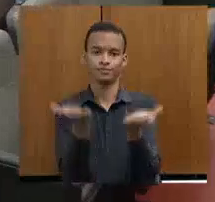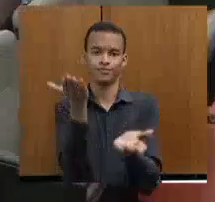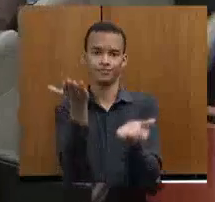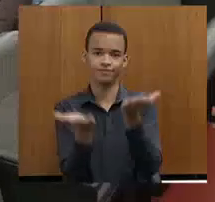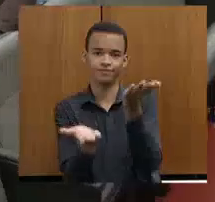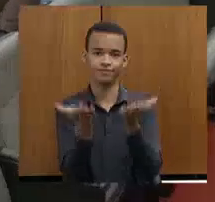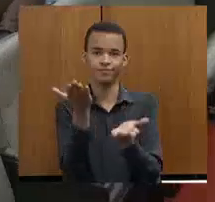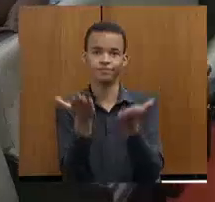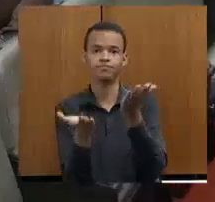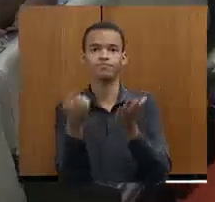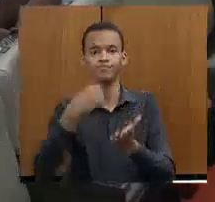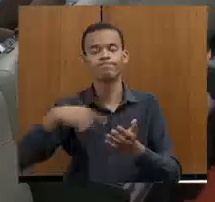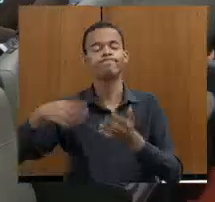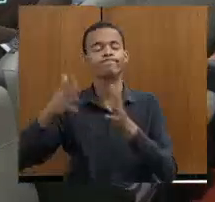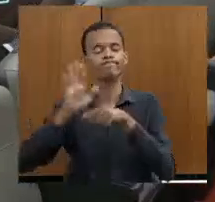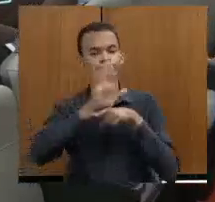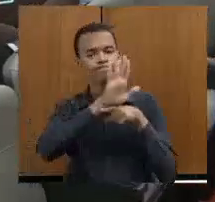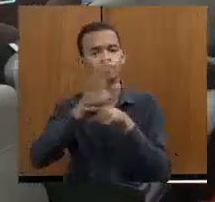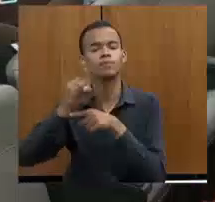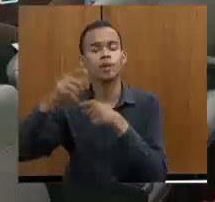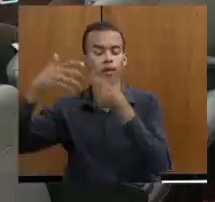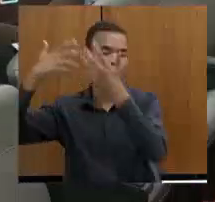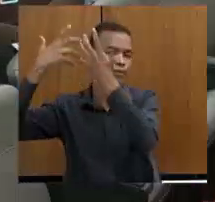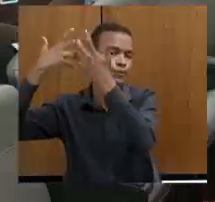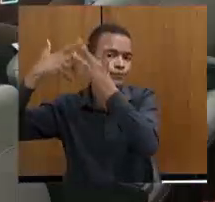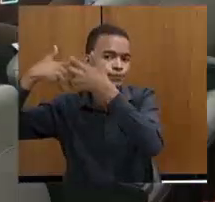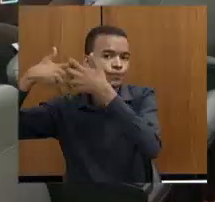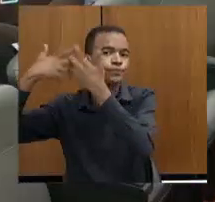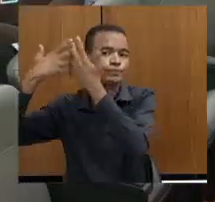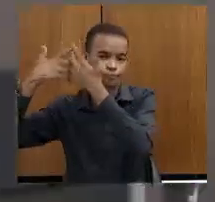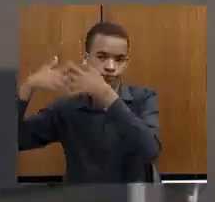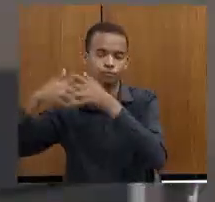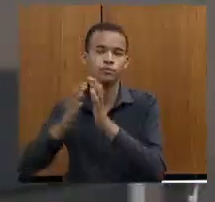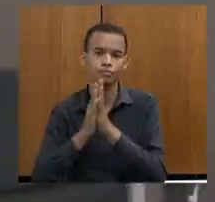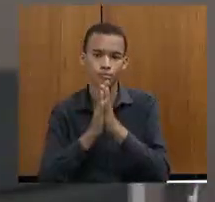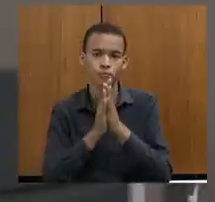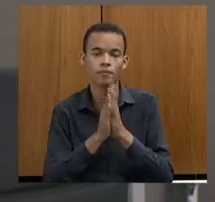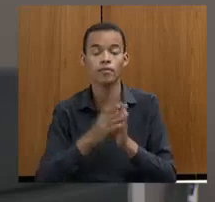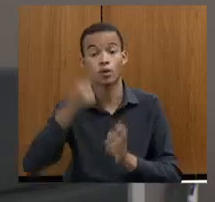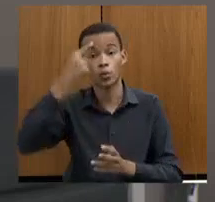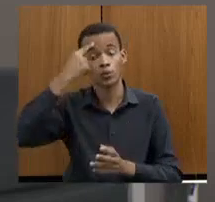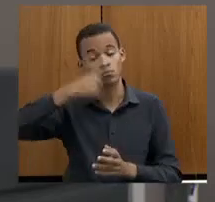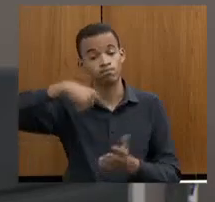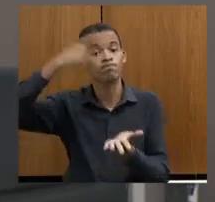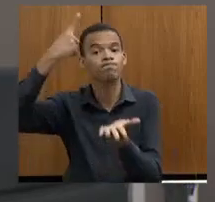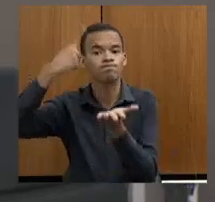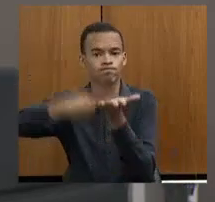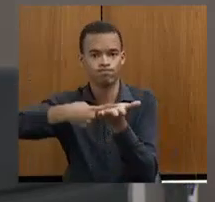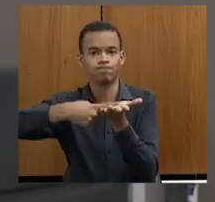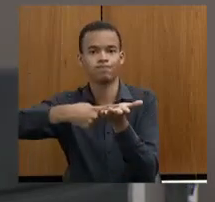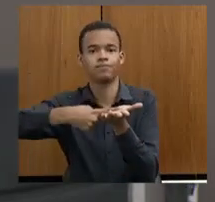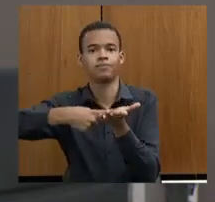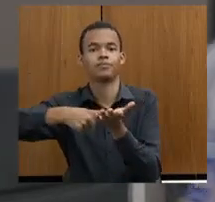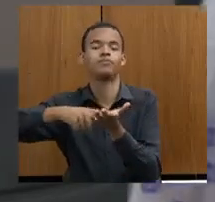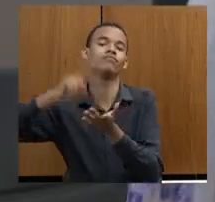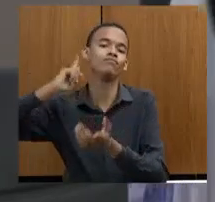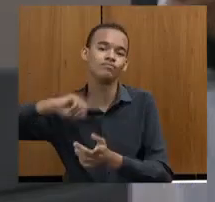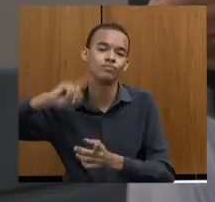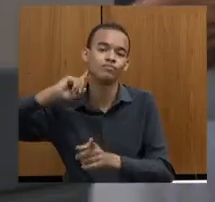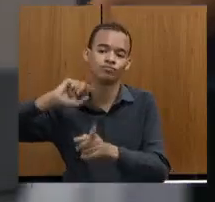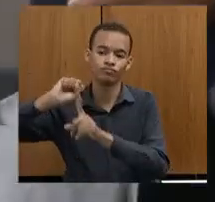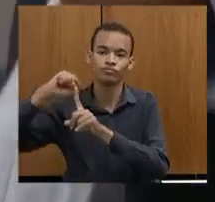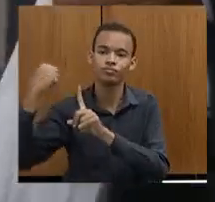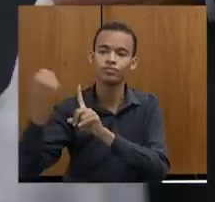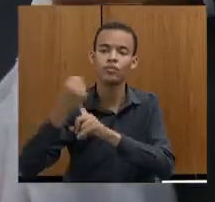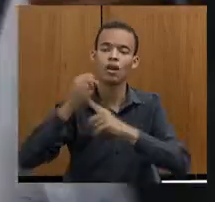reflexão eu gostaria que todos nós tivéssemos aqui tá de que o nosso compromisso é pelo bem do povo de Minas Gerais naquilo